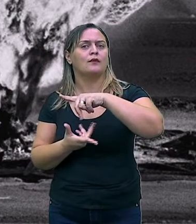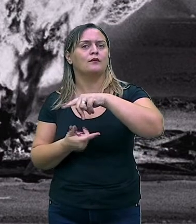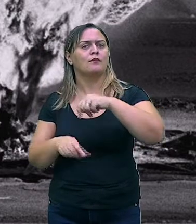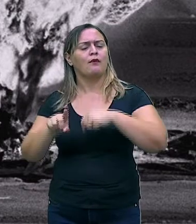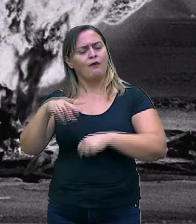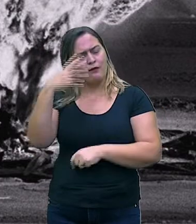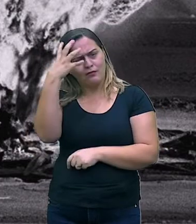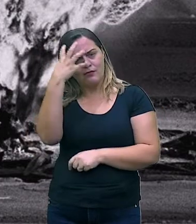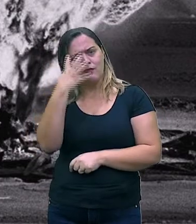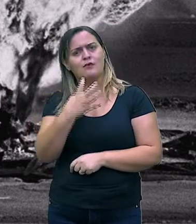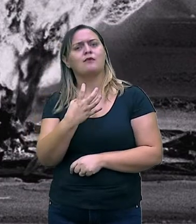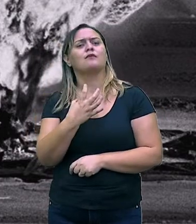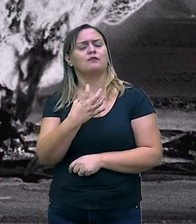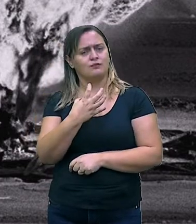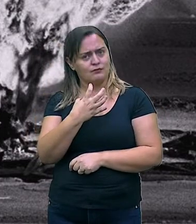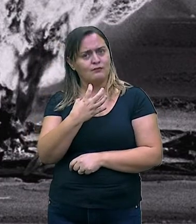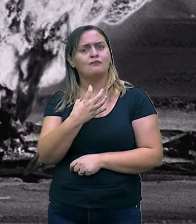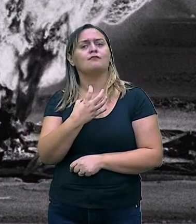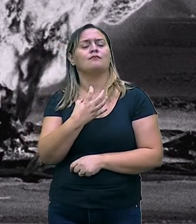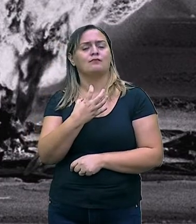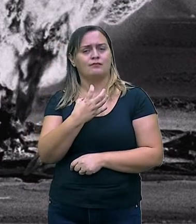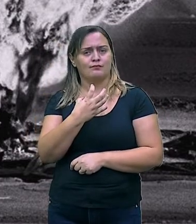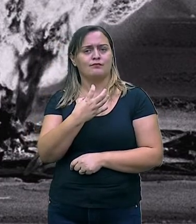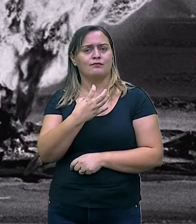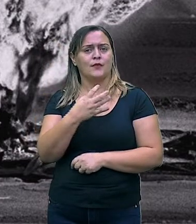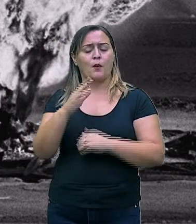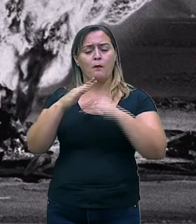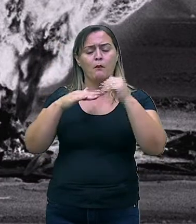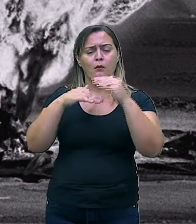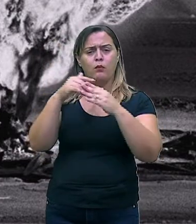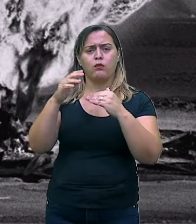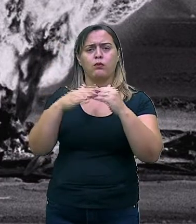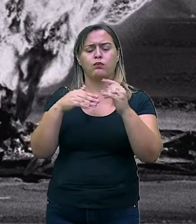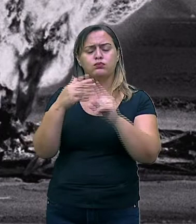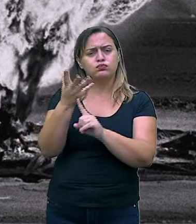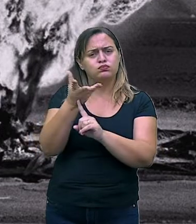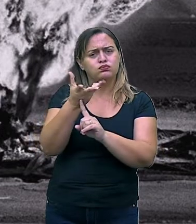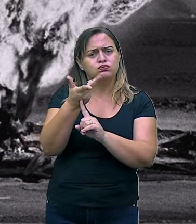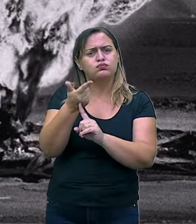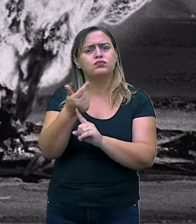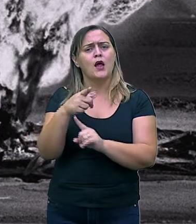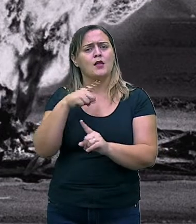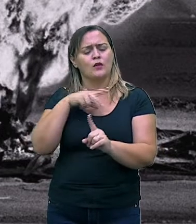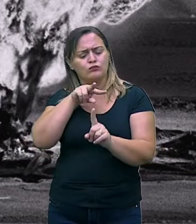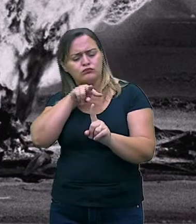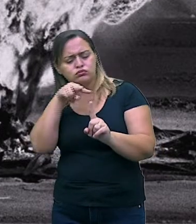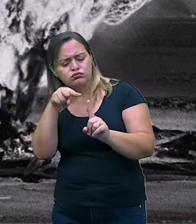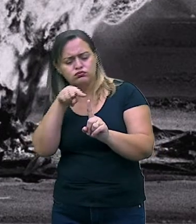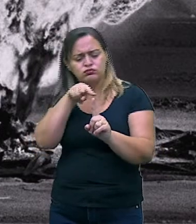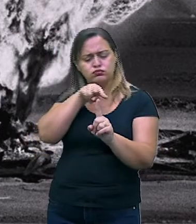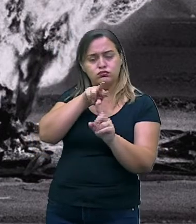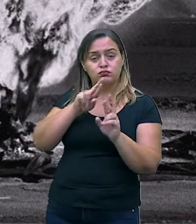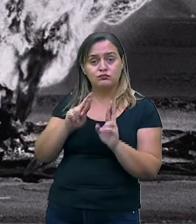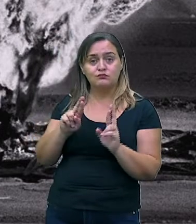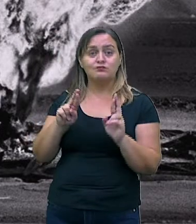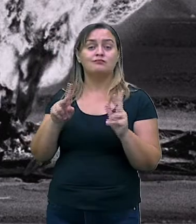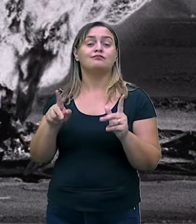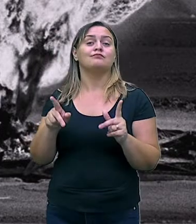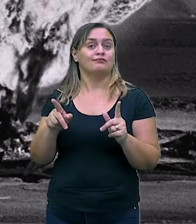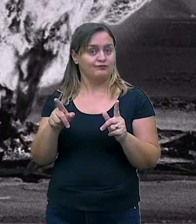daí, o artista ele tem o seu próprio olhar, né, de demonstrar. Haja visto a foto de